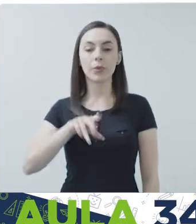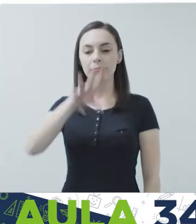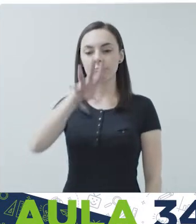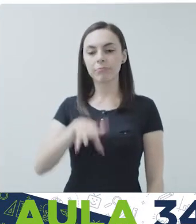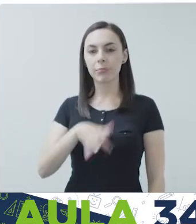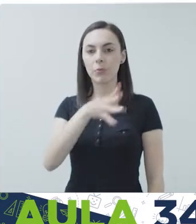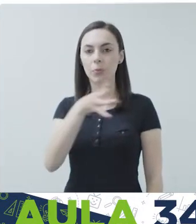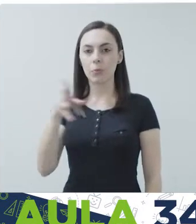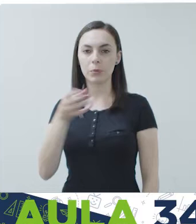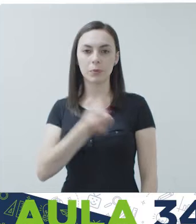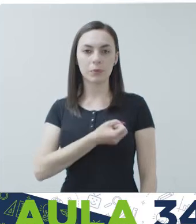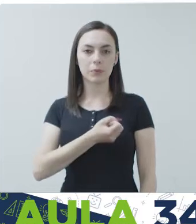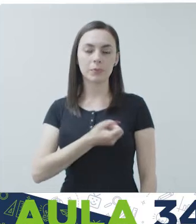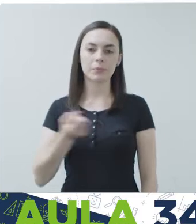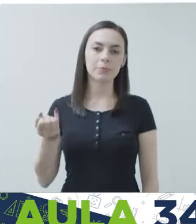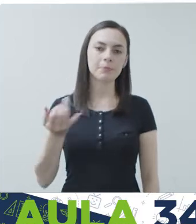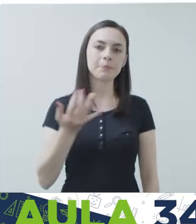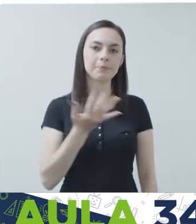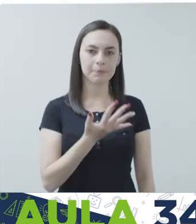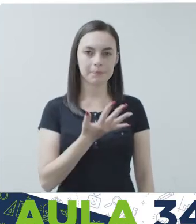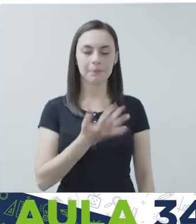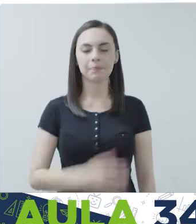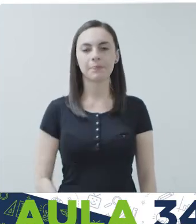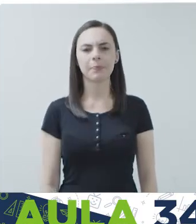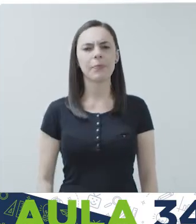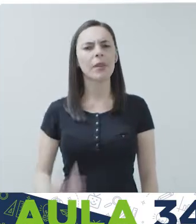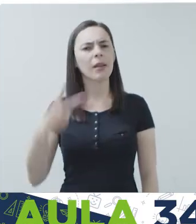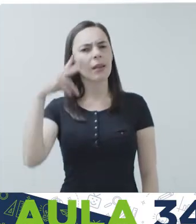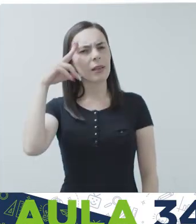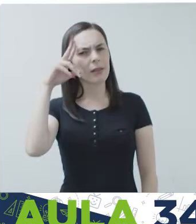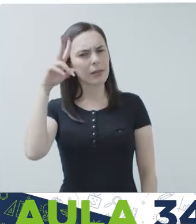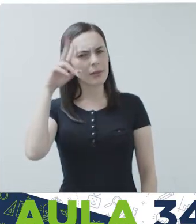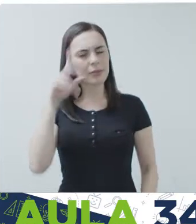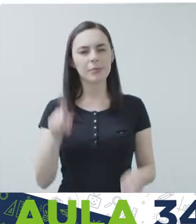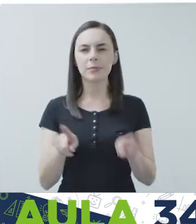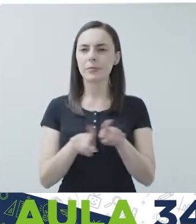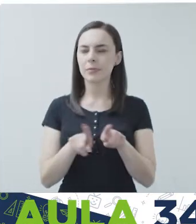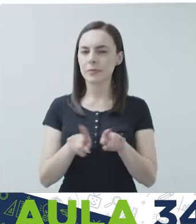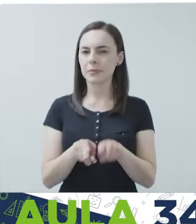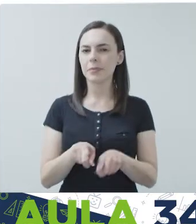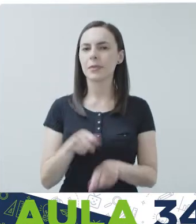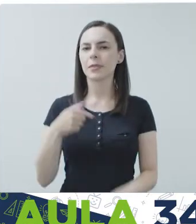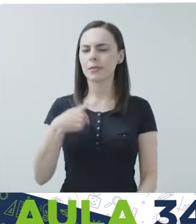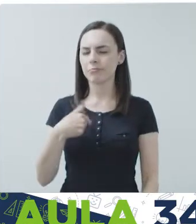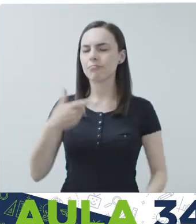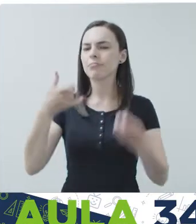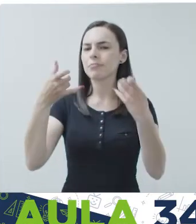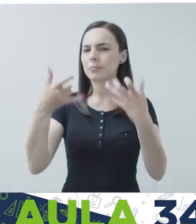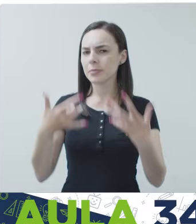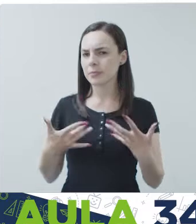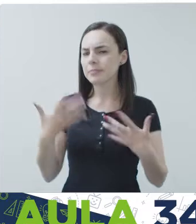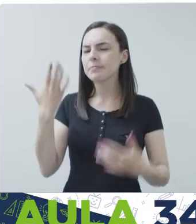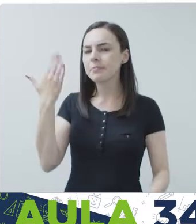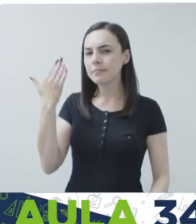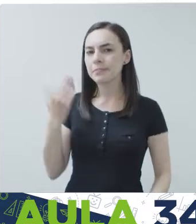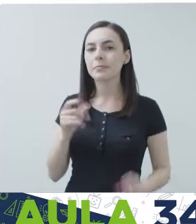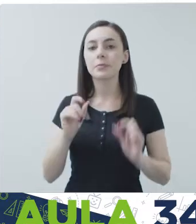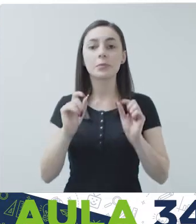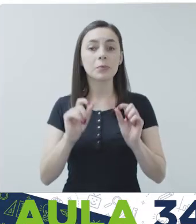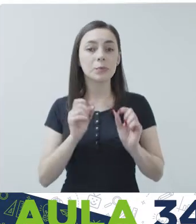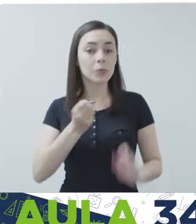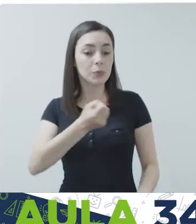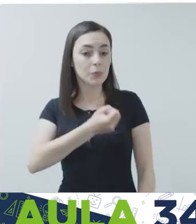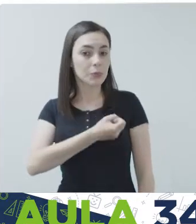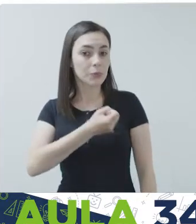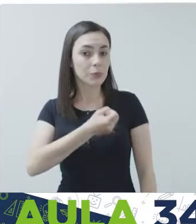quadro numérico. Lembram também que a professora Márcia já explicou para vocês que os números